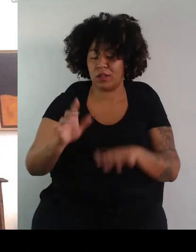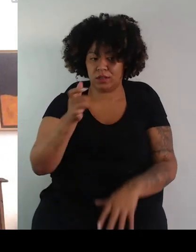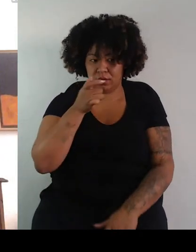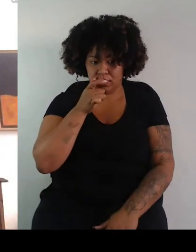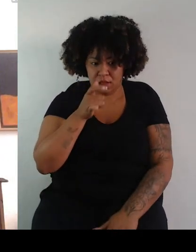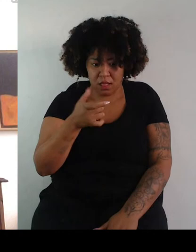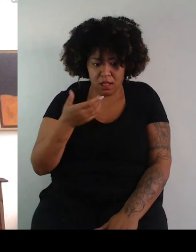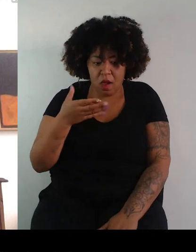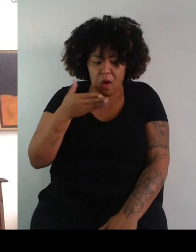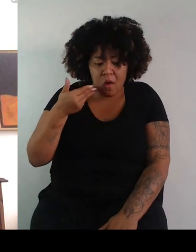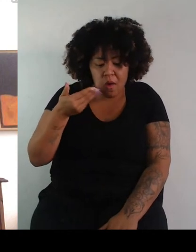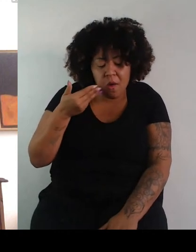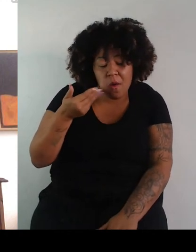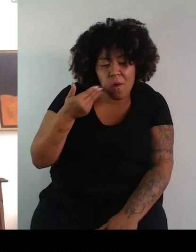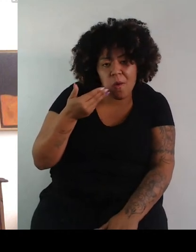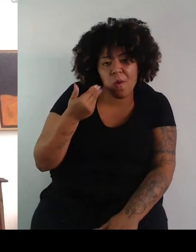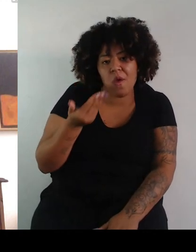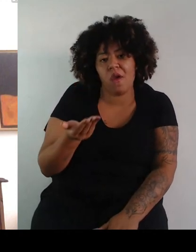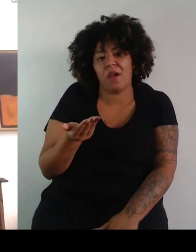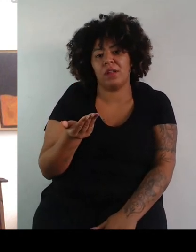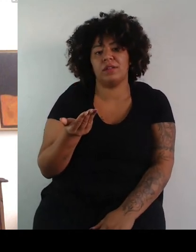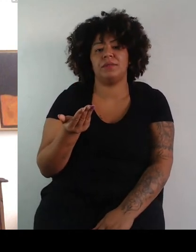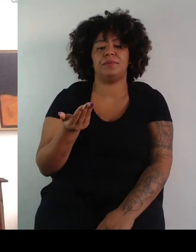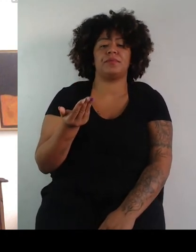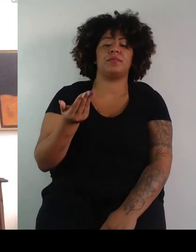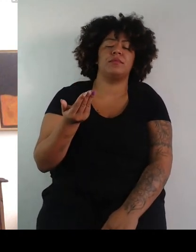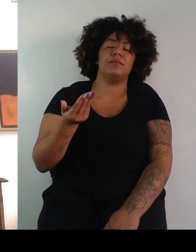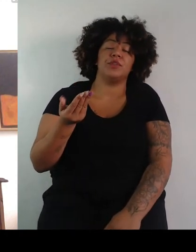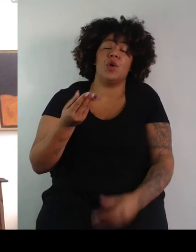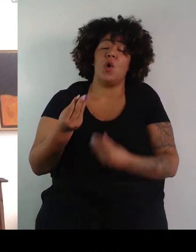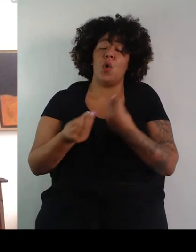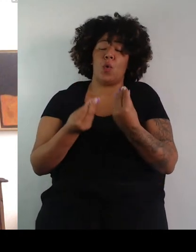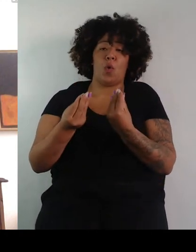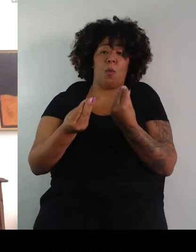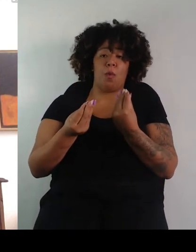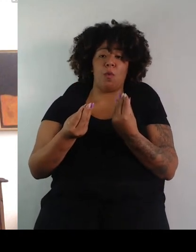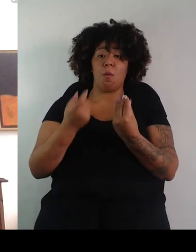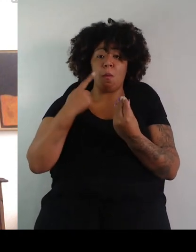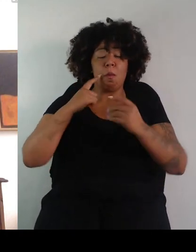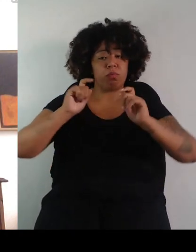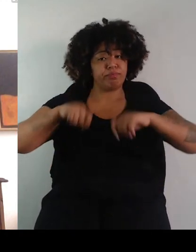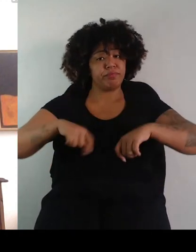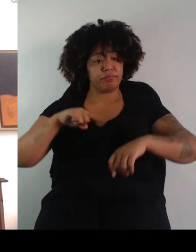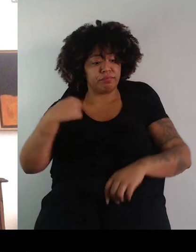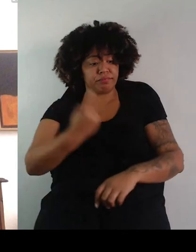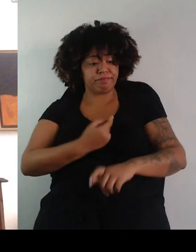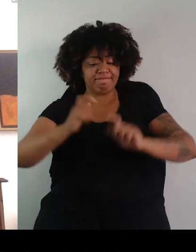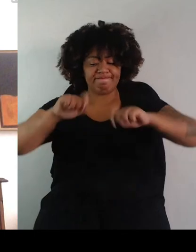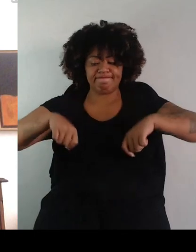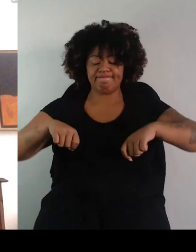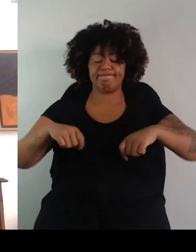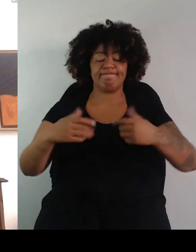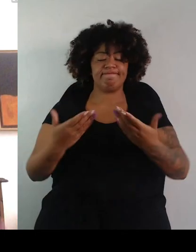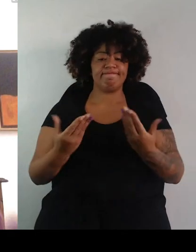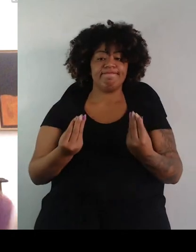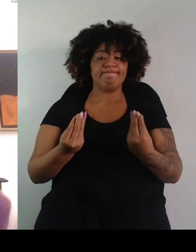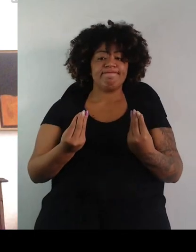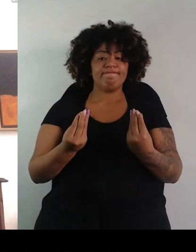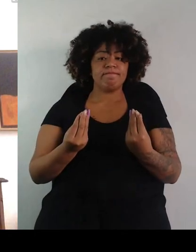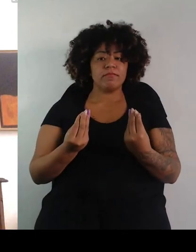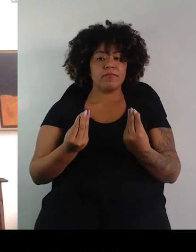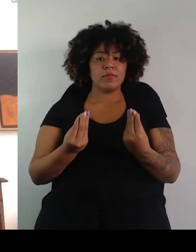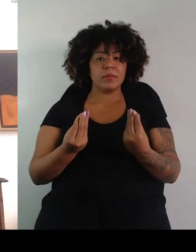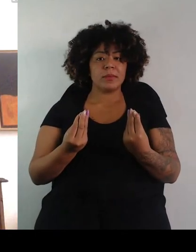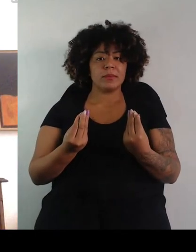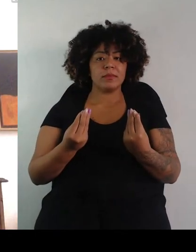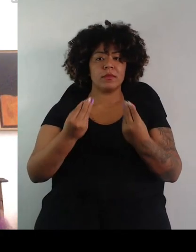ou que traduzem uma parte de nós que de outra forma se perderia e eu eu